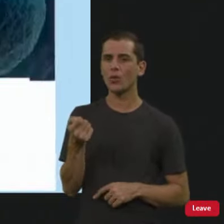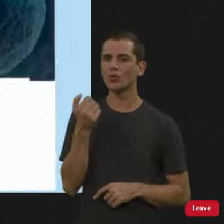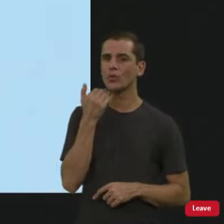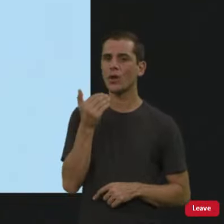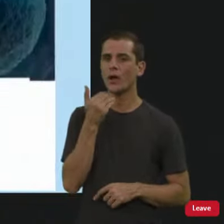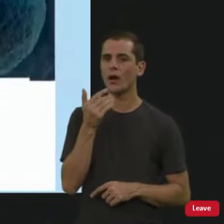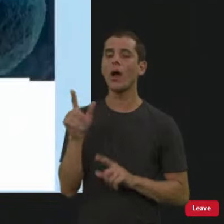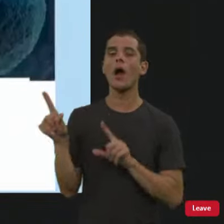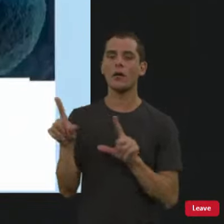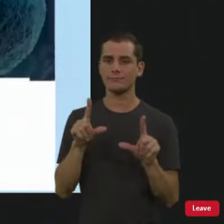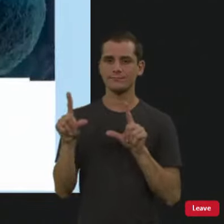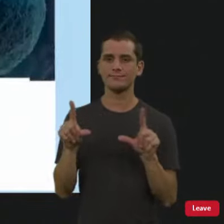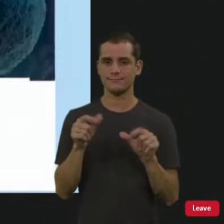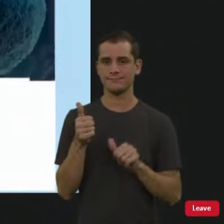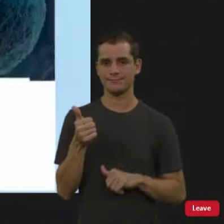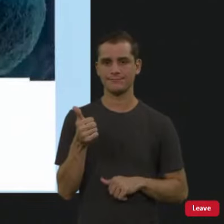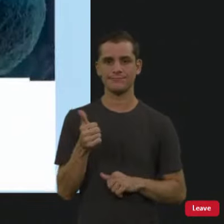Opa!